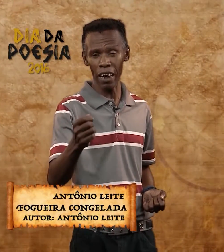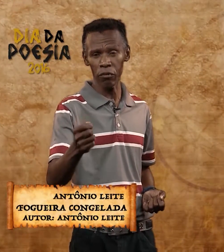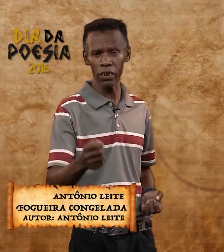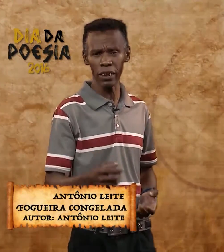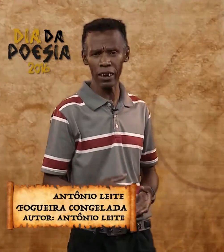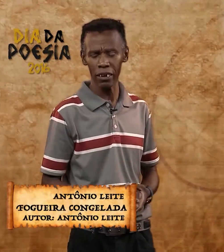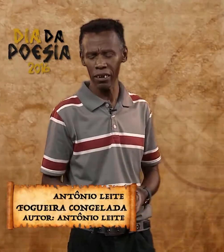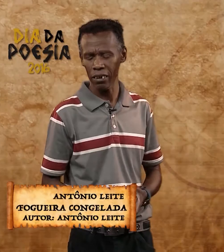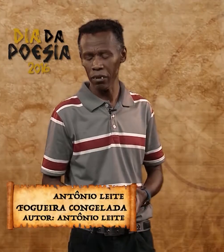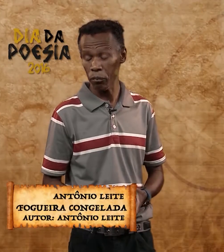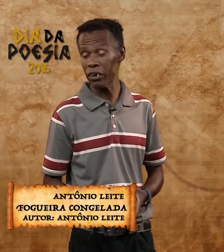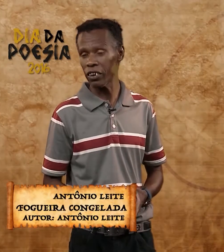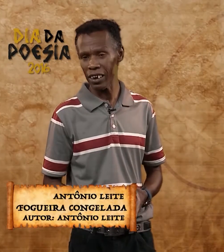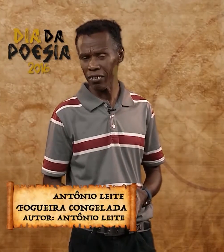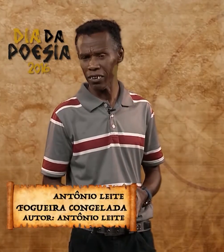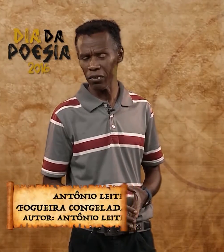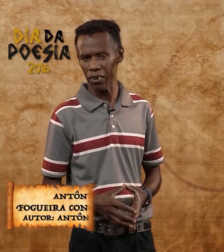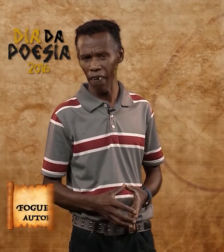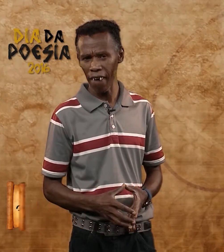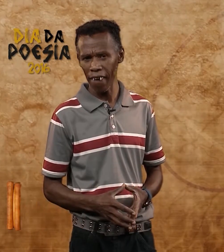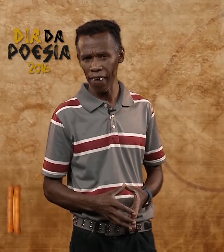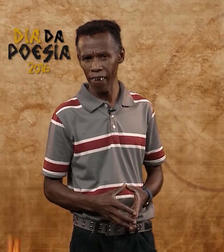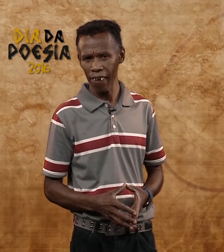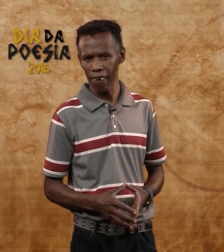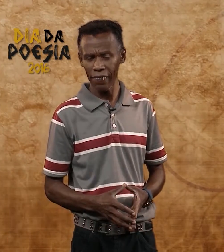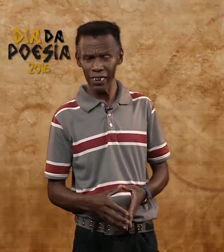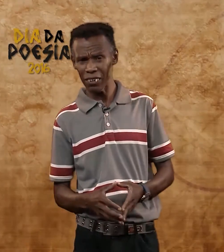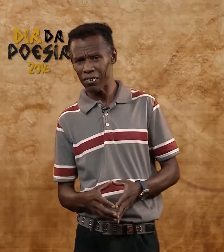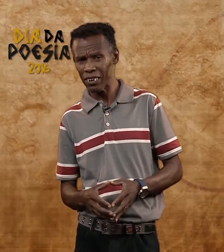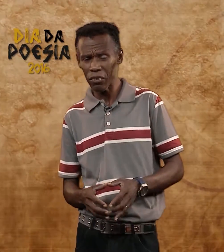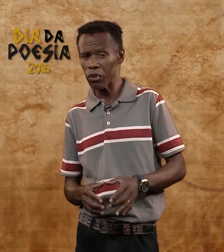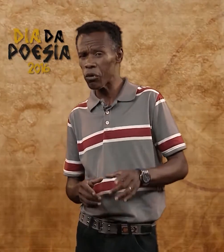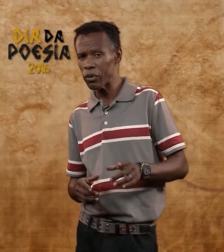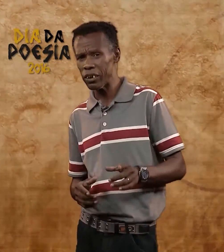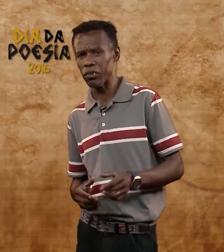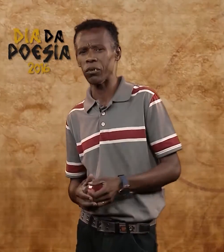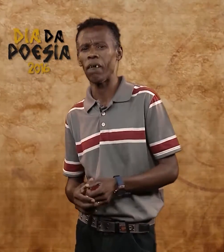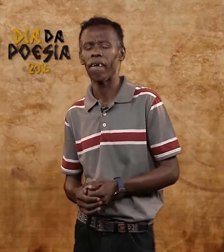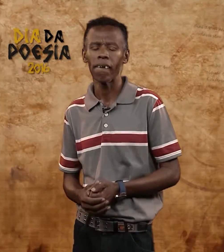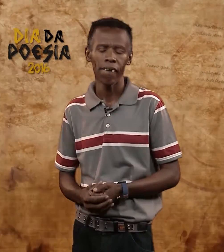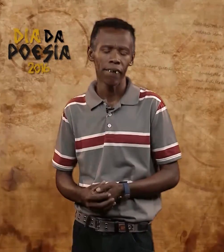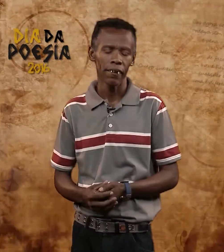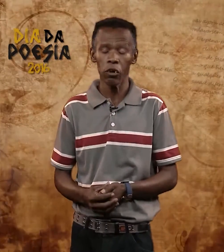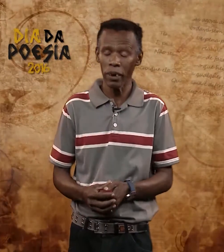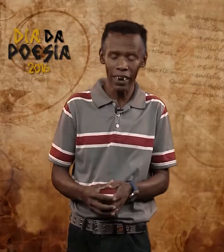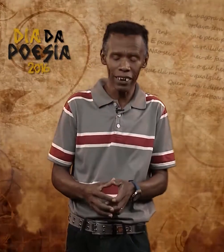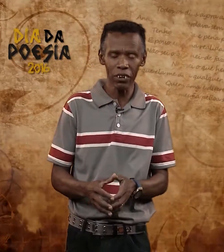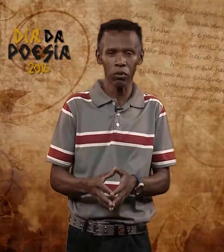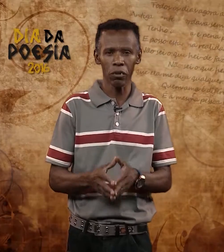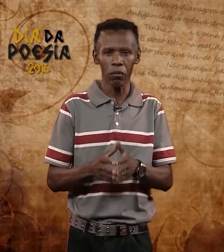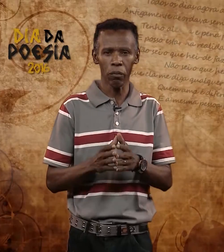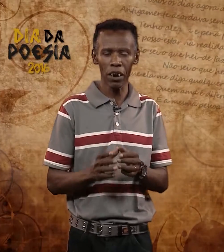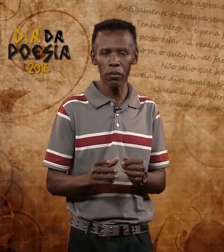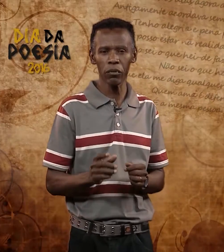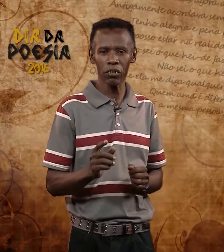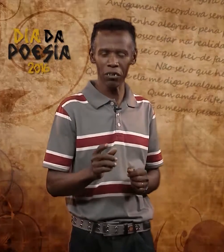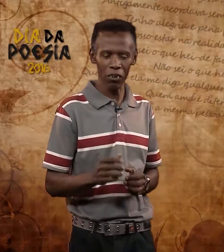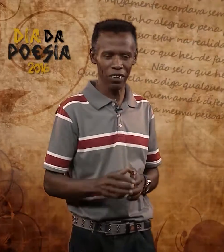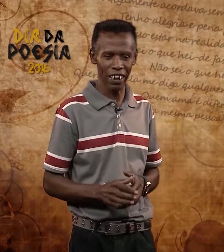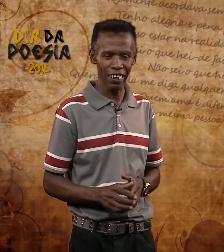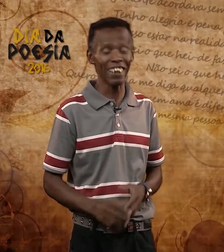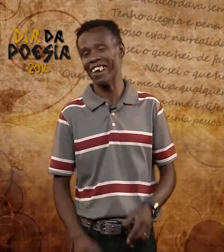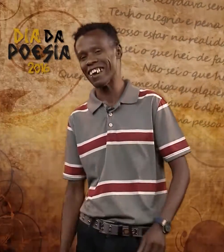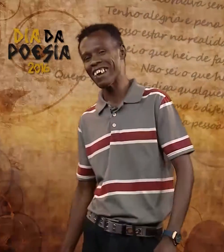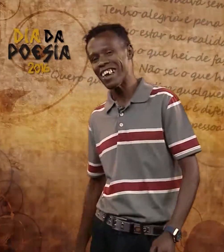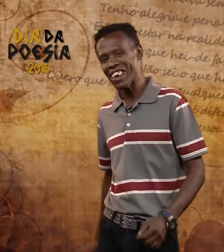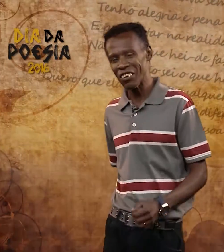que da vida perdi a razão. Não estou com isso lhe obrigando para mim você